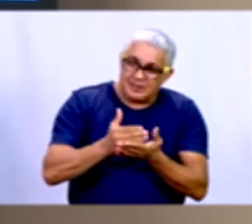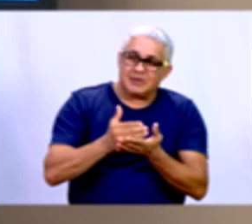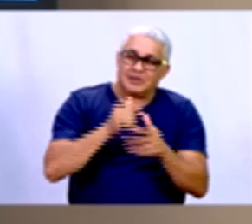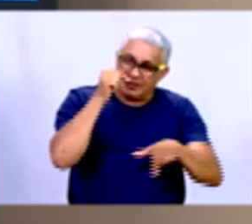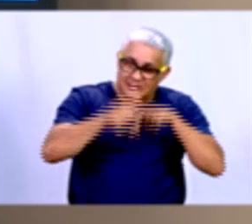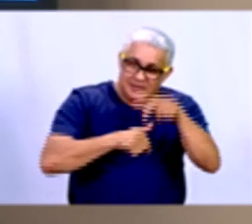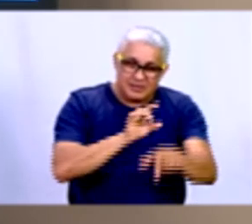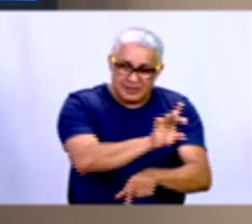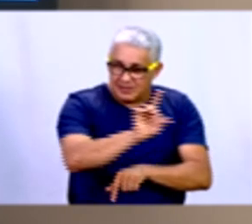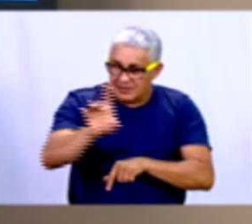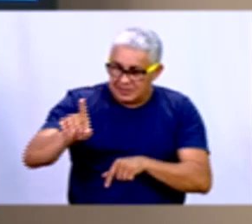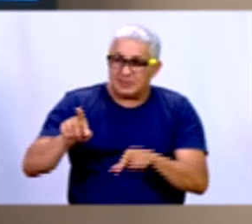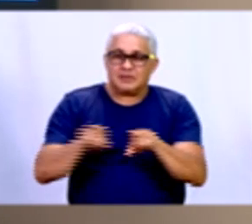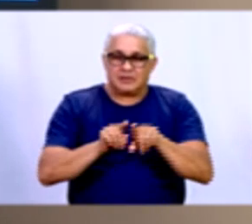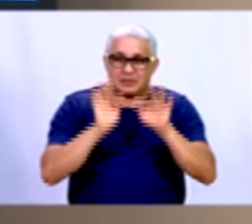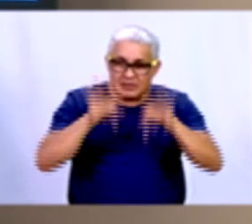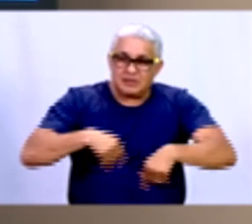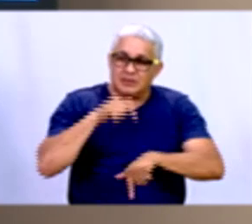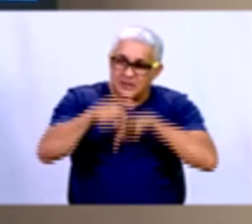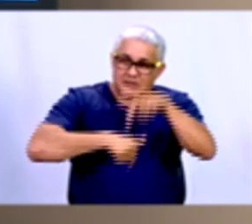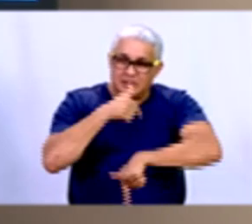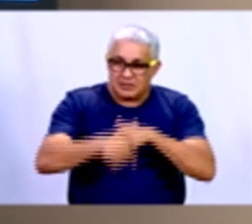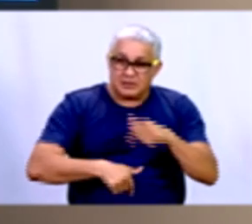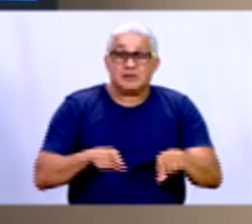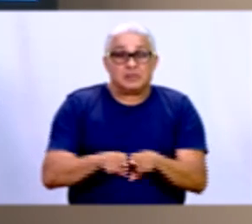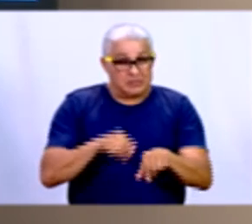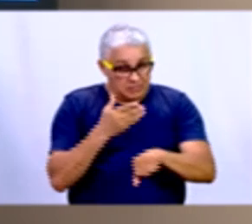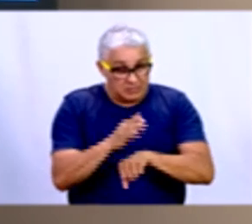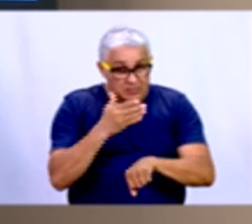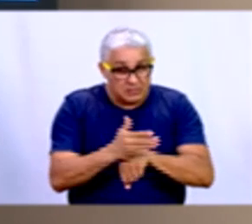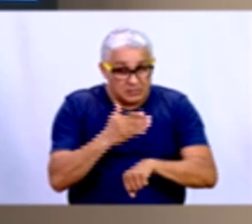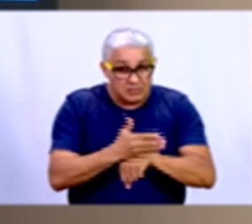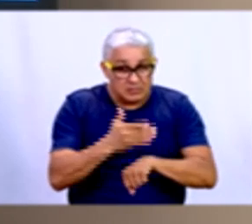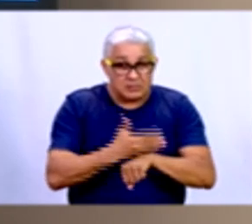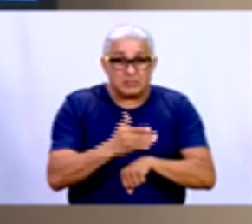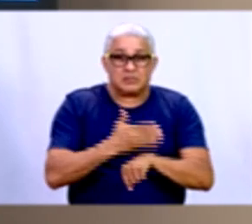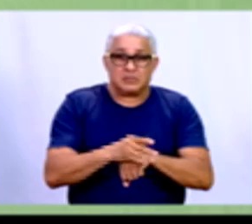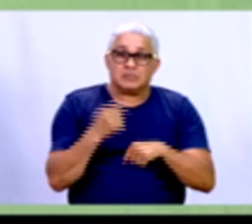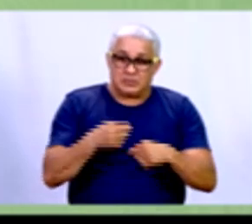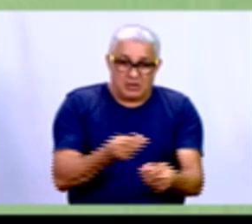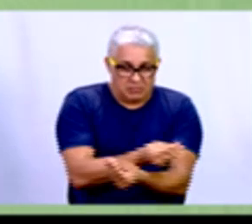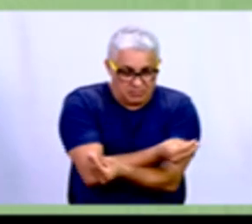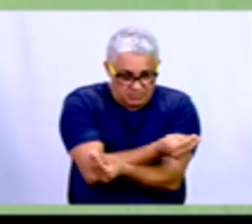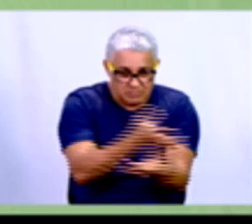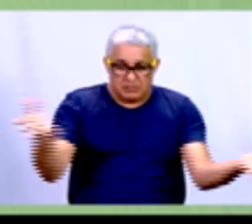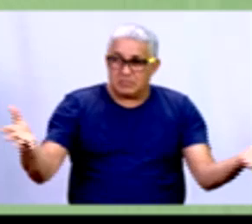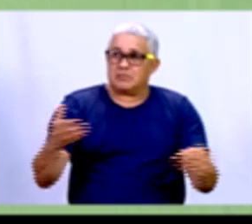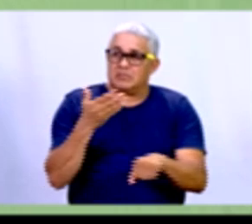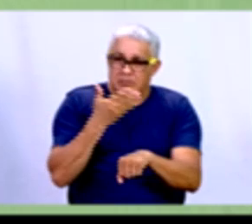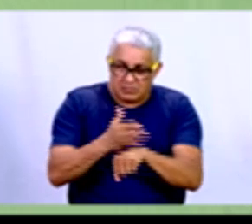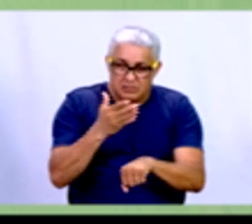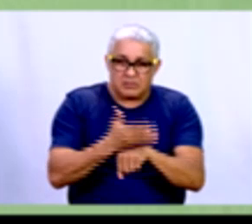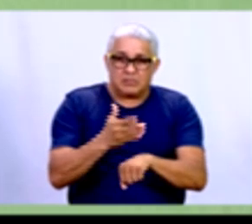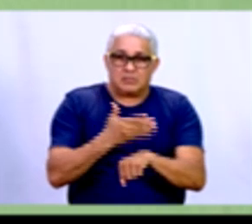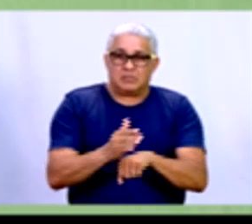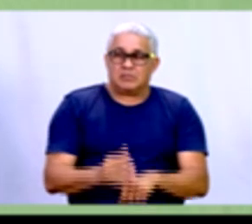qual horário que eles terminam. Treinamentos, né, que eu tenho que ofertar treinamentos para isso